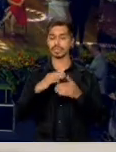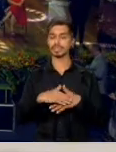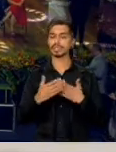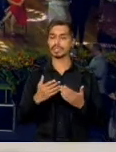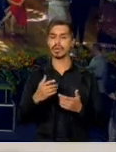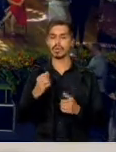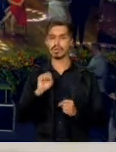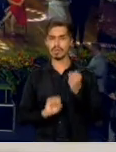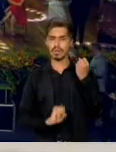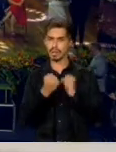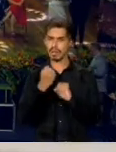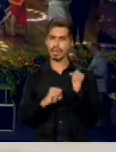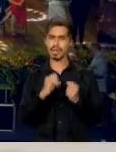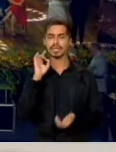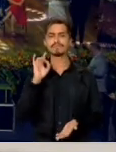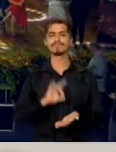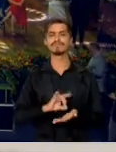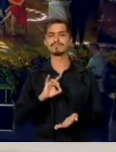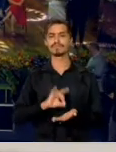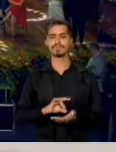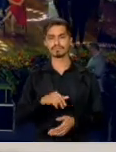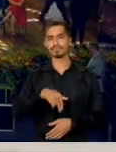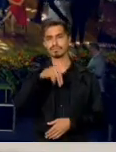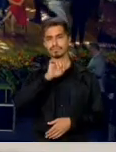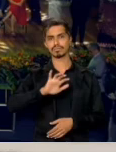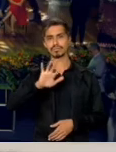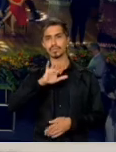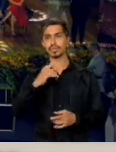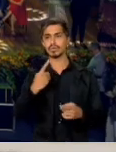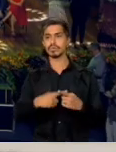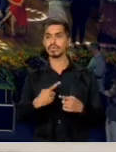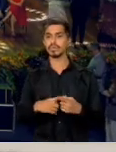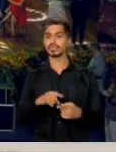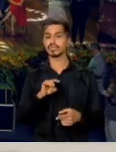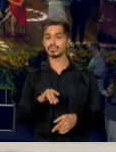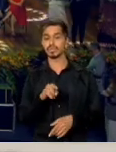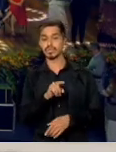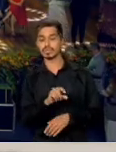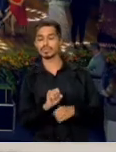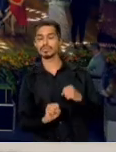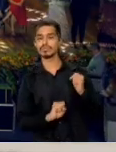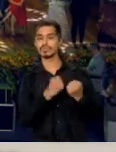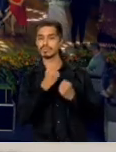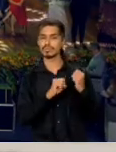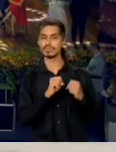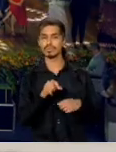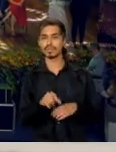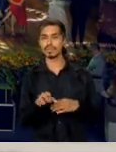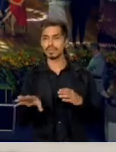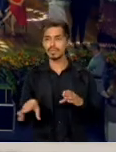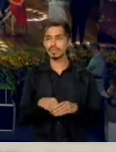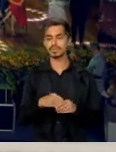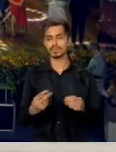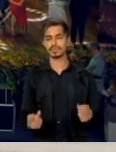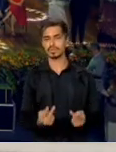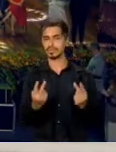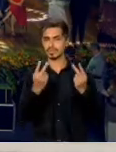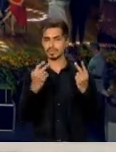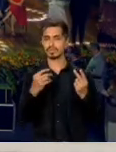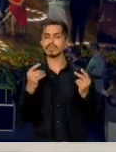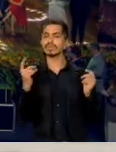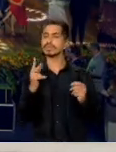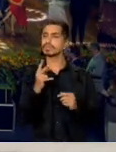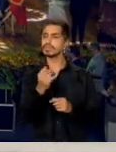para industrializar de verdade o Nordeste. Porque somente a indústria, somente a agregação de valor é que